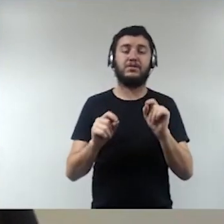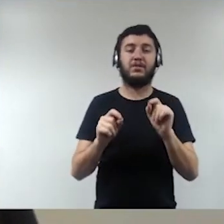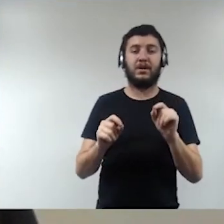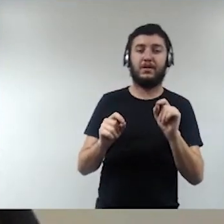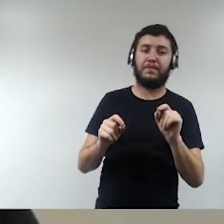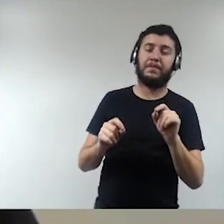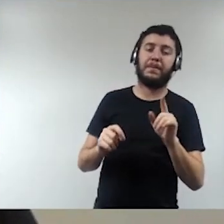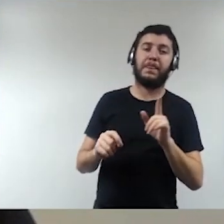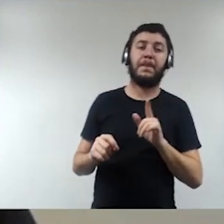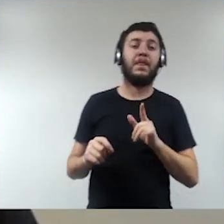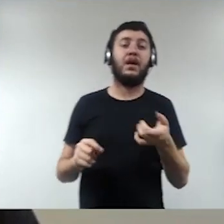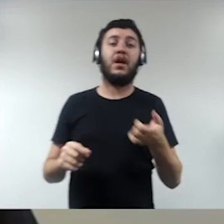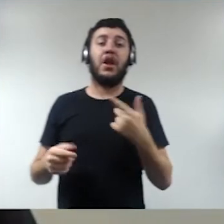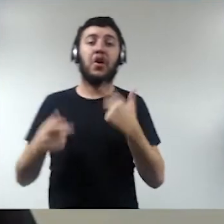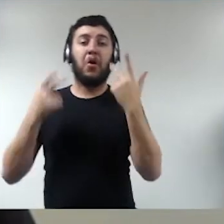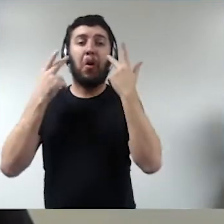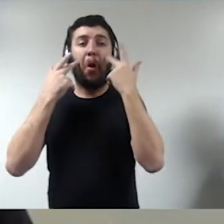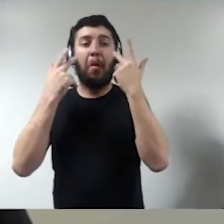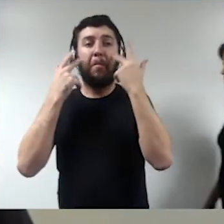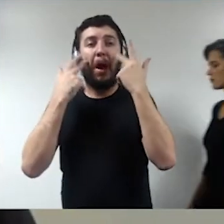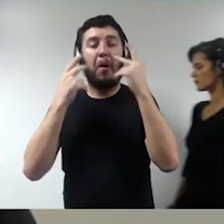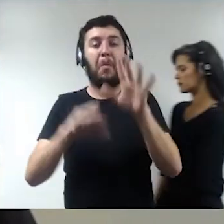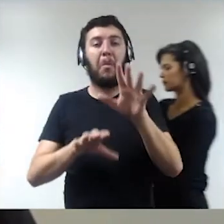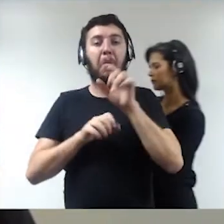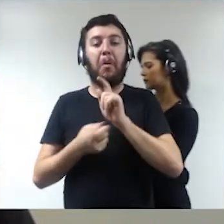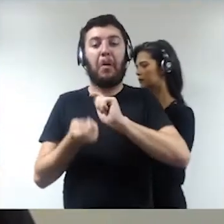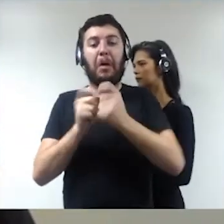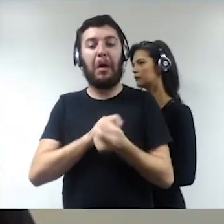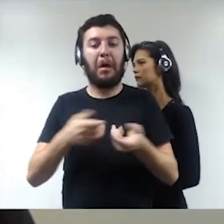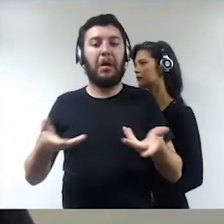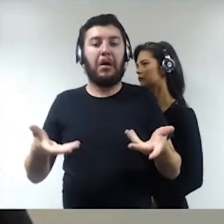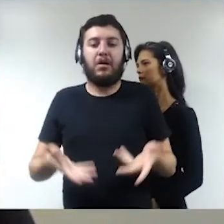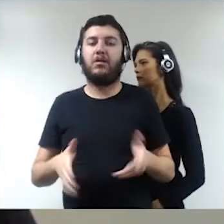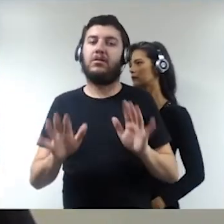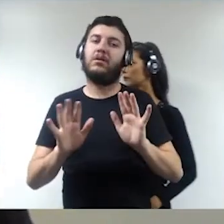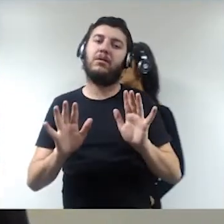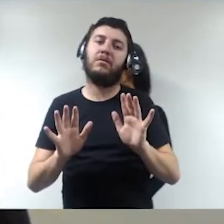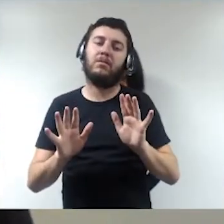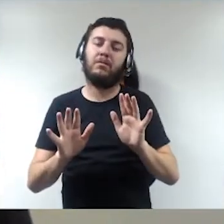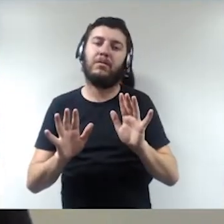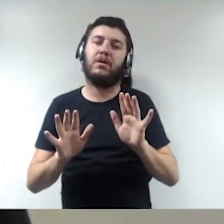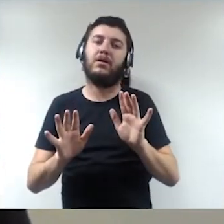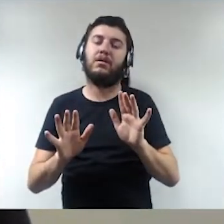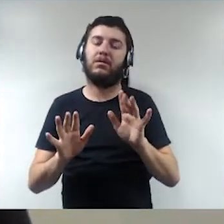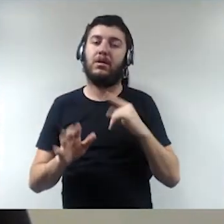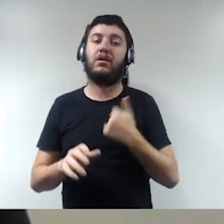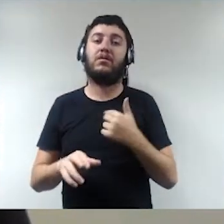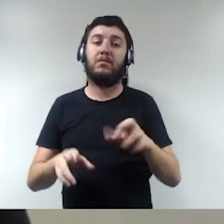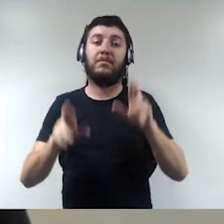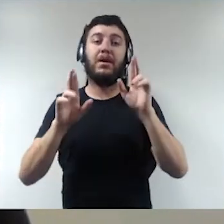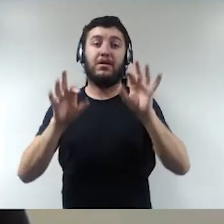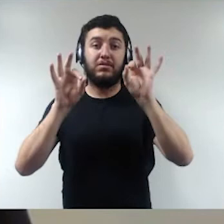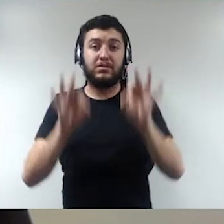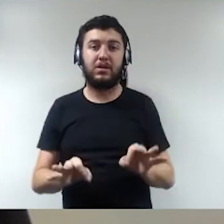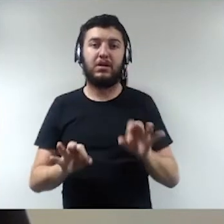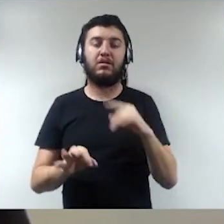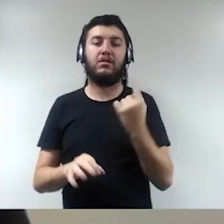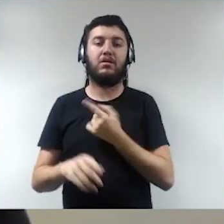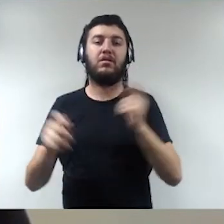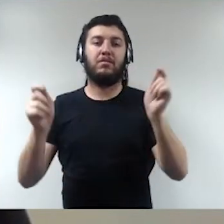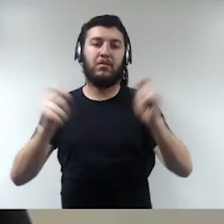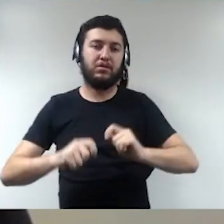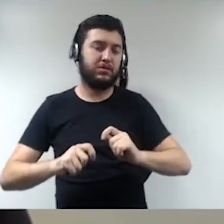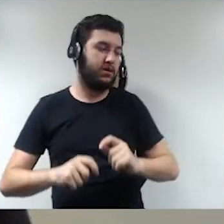para o normal, uma situação de normalidade. Eu espero, sinceramente, que nós